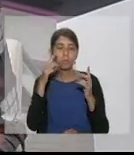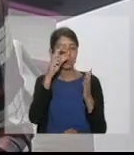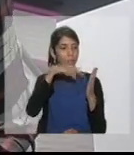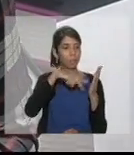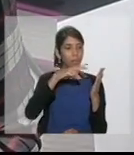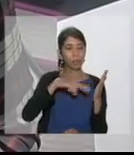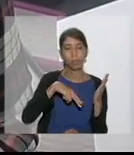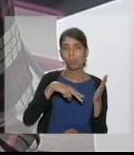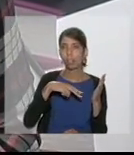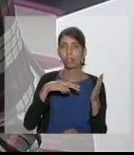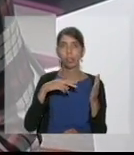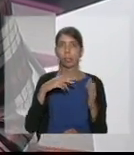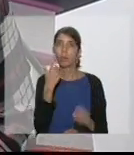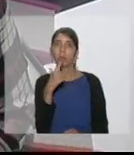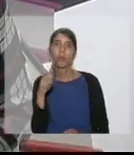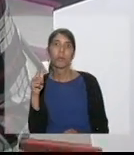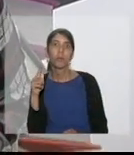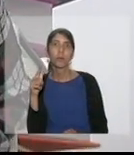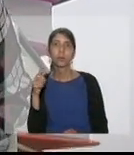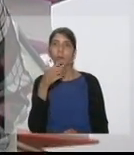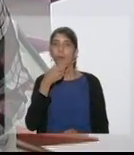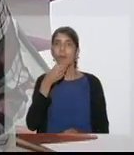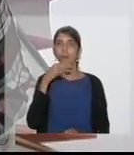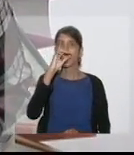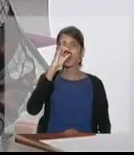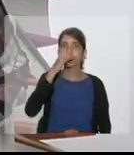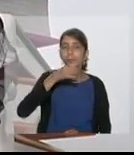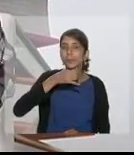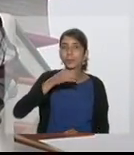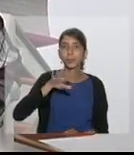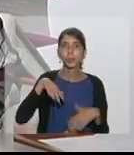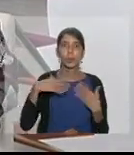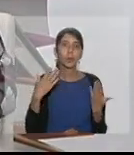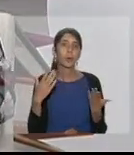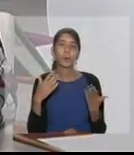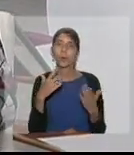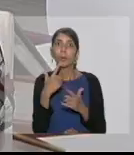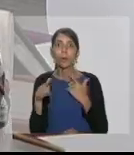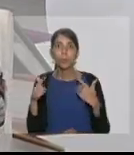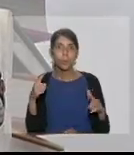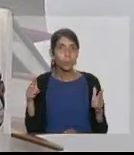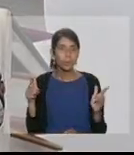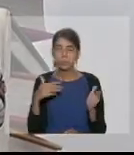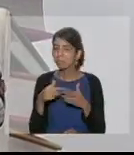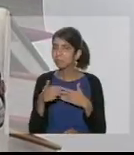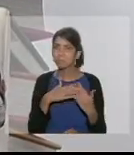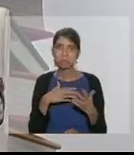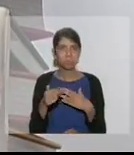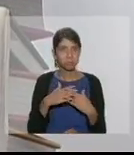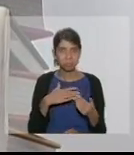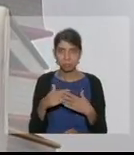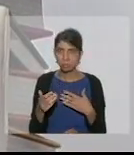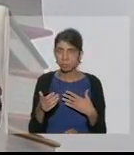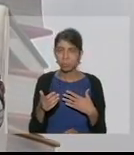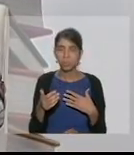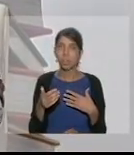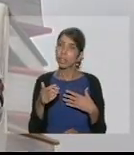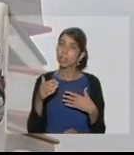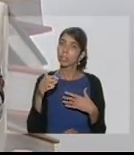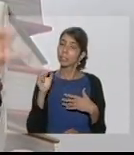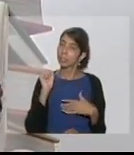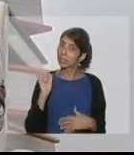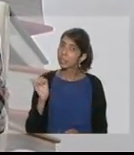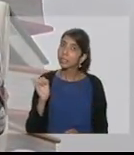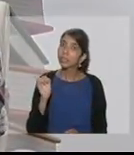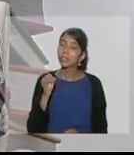você vai ler muito mais do que Harry Potter, você vai ler Noites Havaianas, enfim, não importa. Seu filho